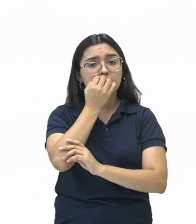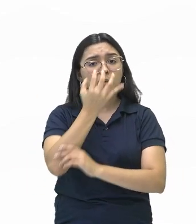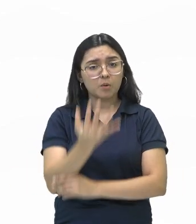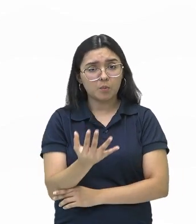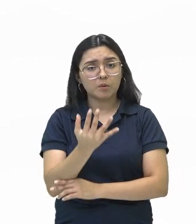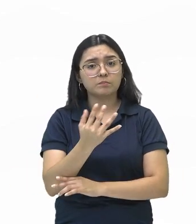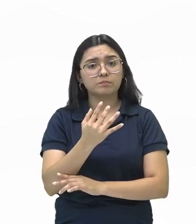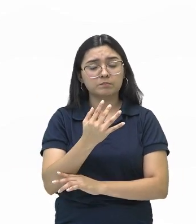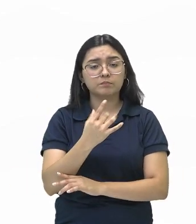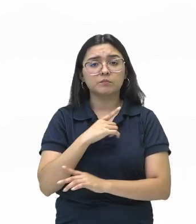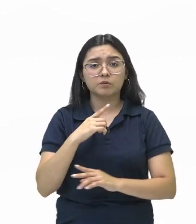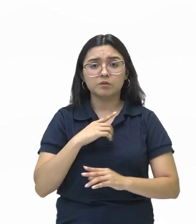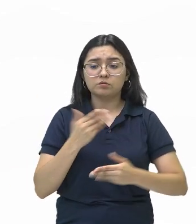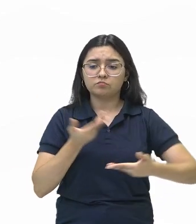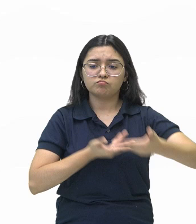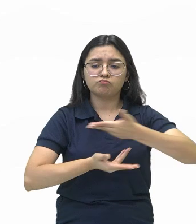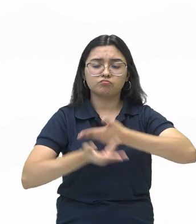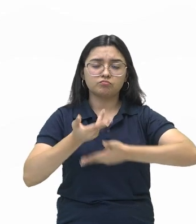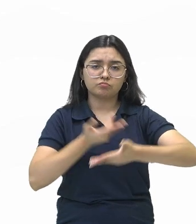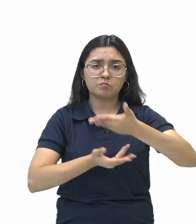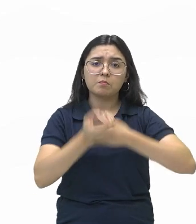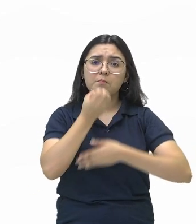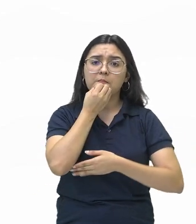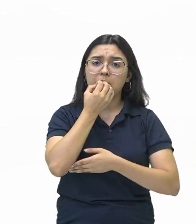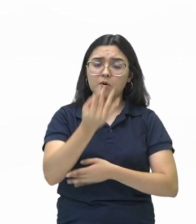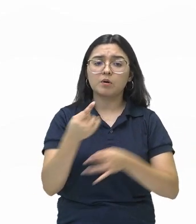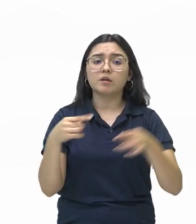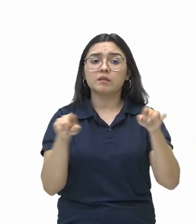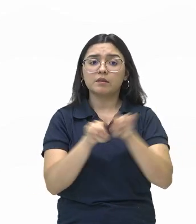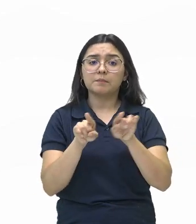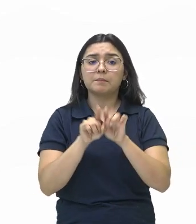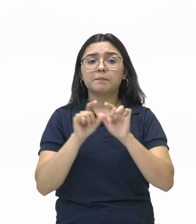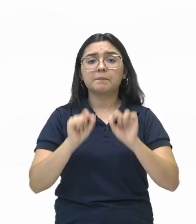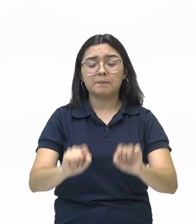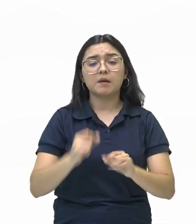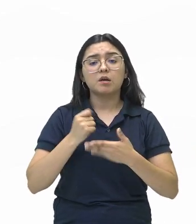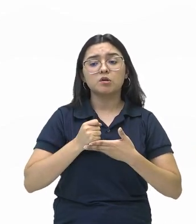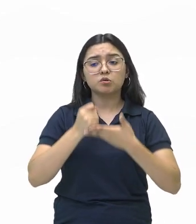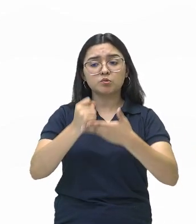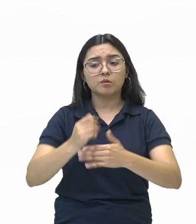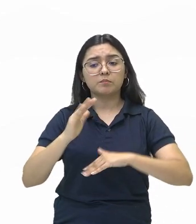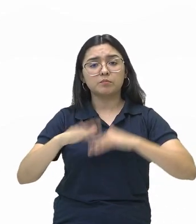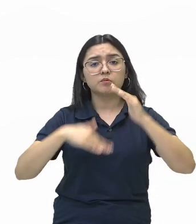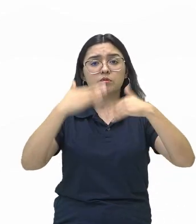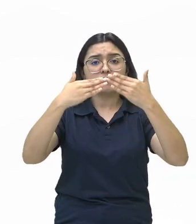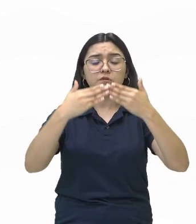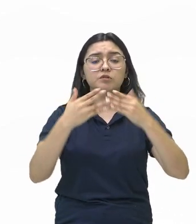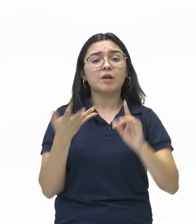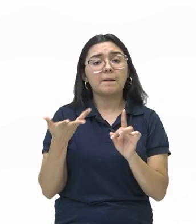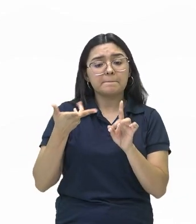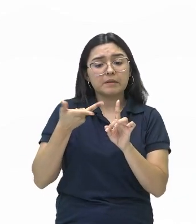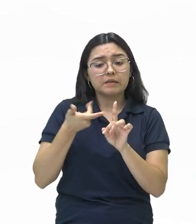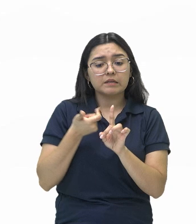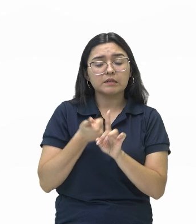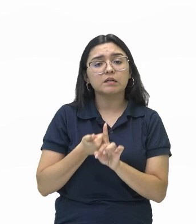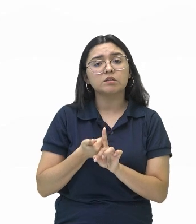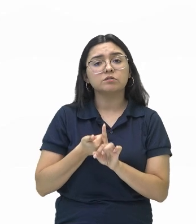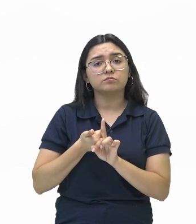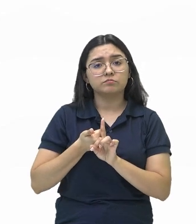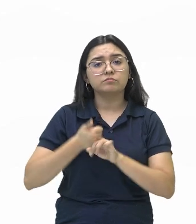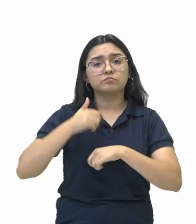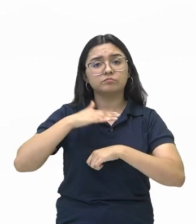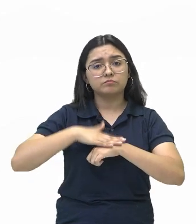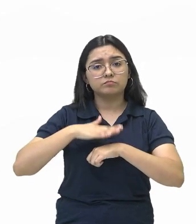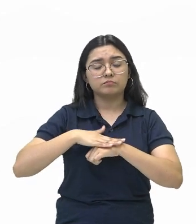positivas entre colegas e ela contribui para o desenvolvimento de habilidades